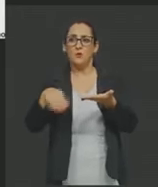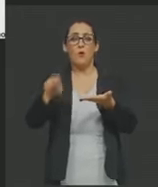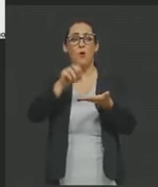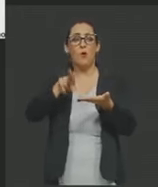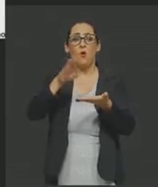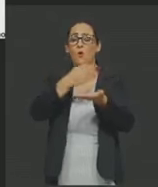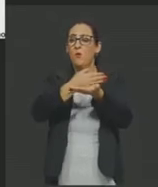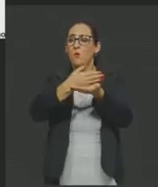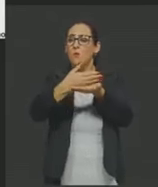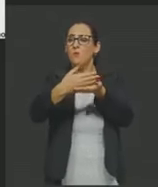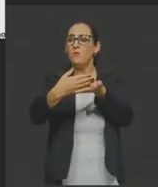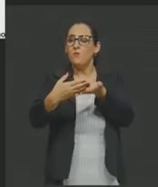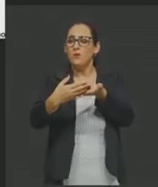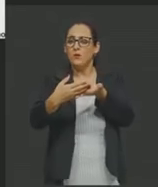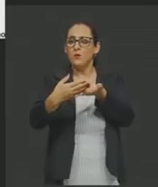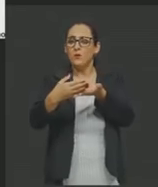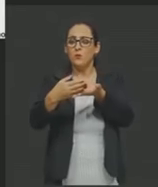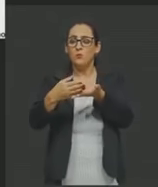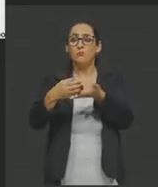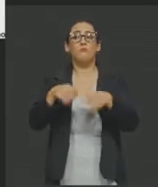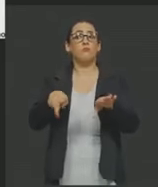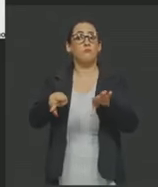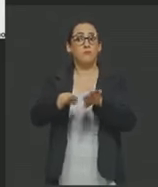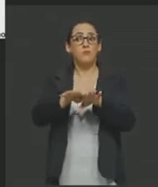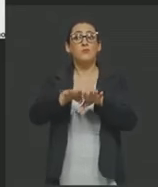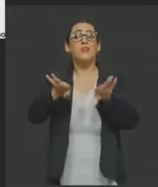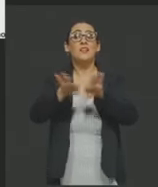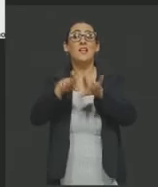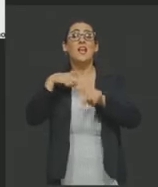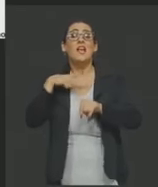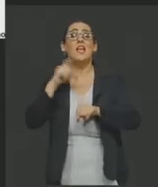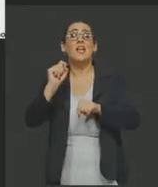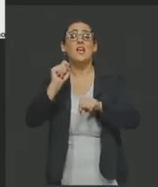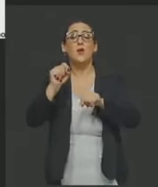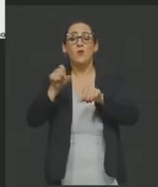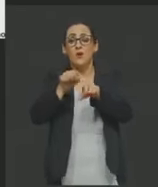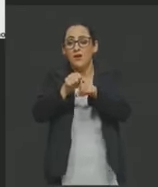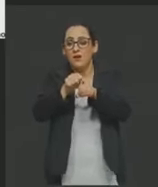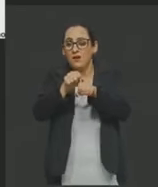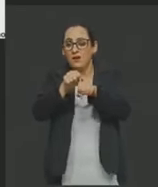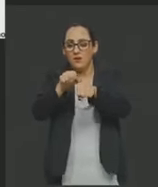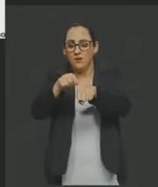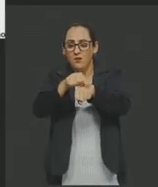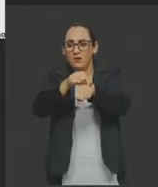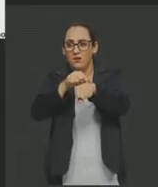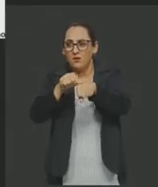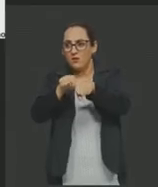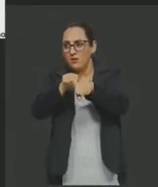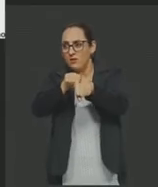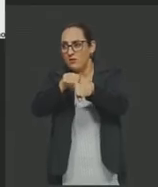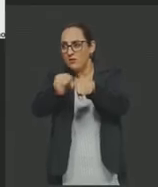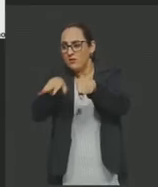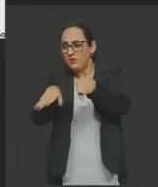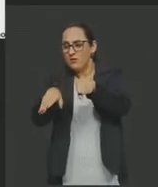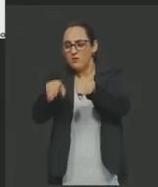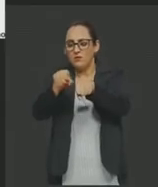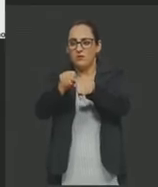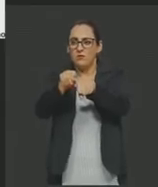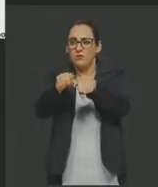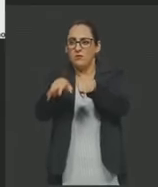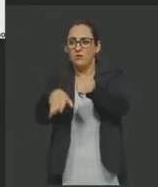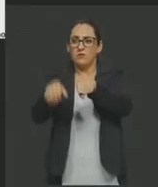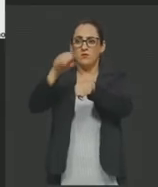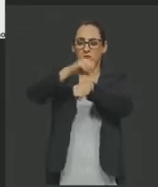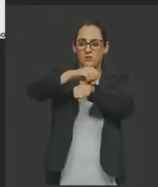os feixes de axônio. E ela tem raiz de nervos, que eu vou explicar para vocês, tá? Dos nervos periféricos. Então, nós temos aqui